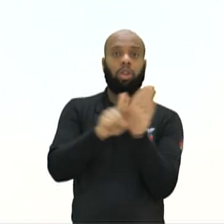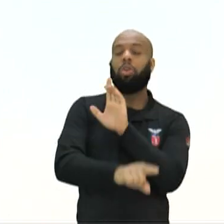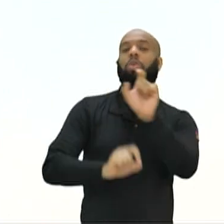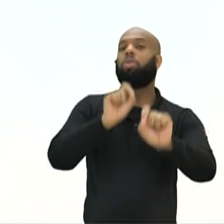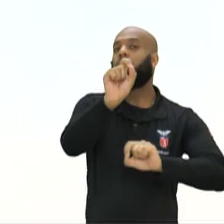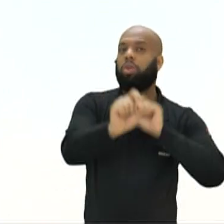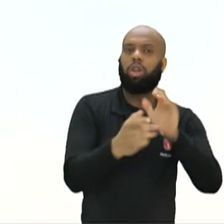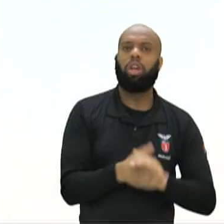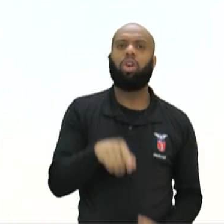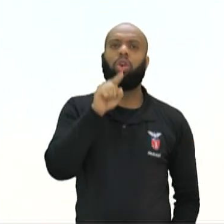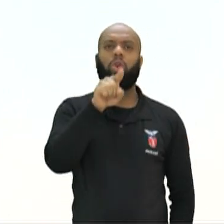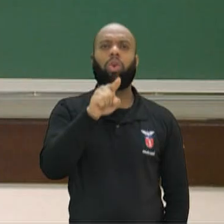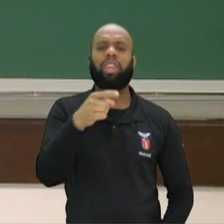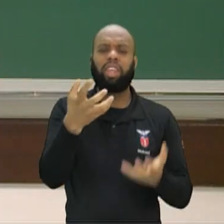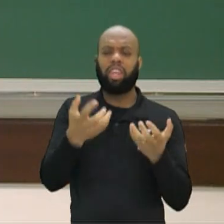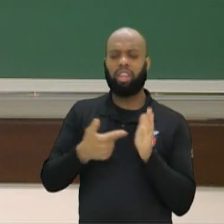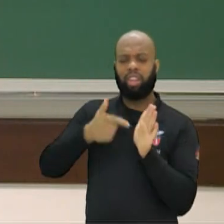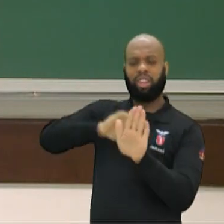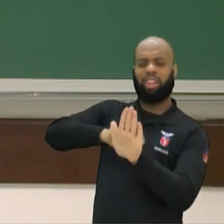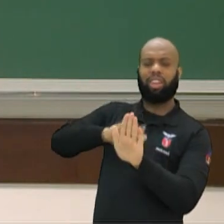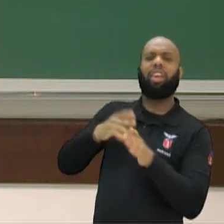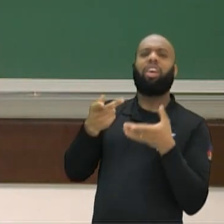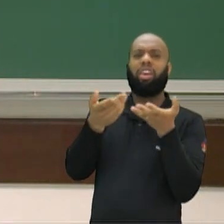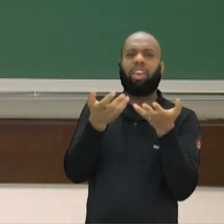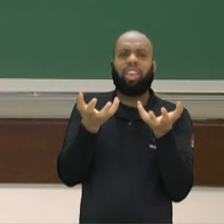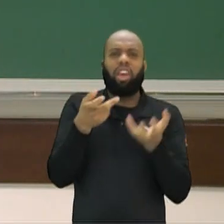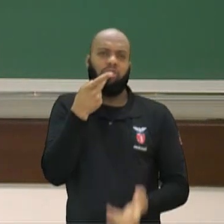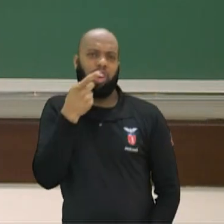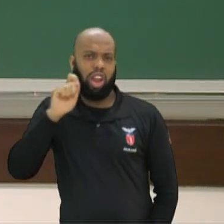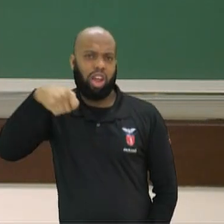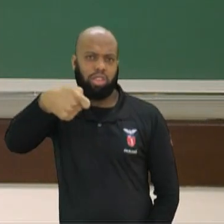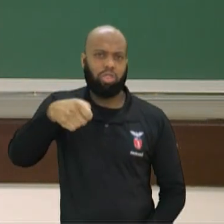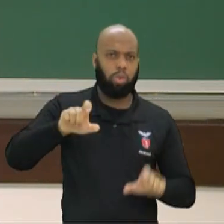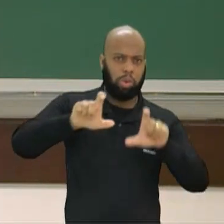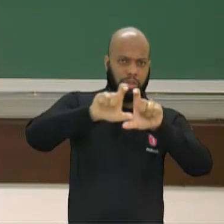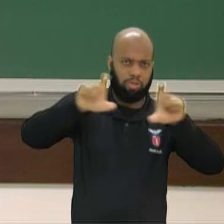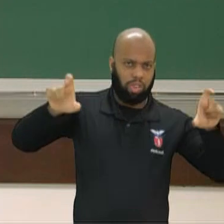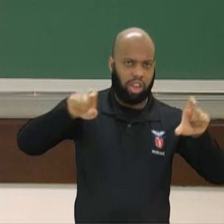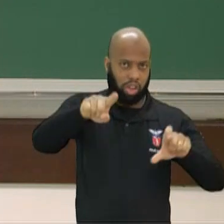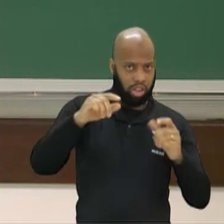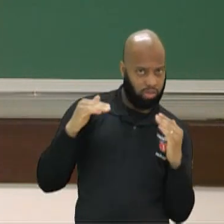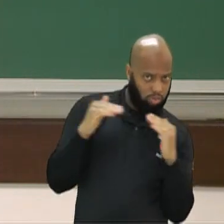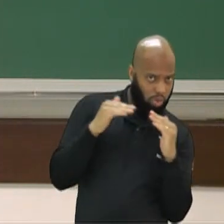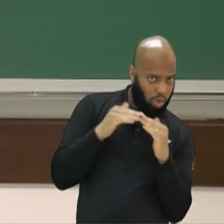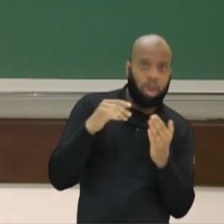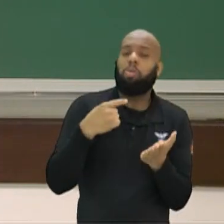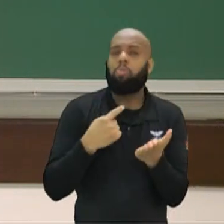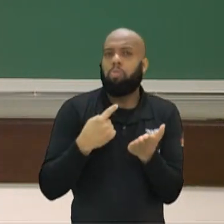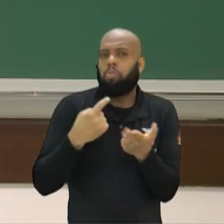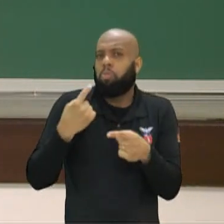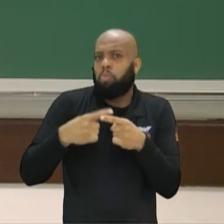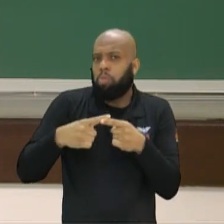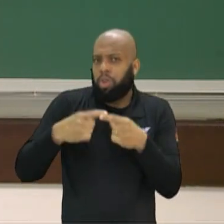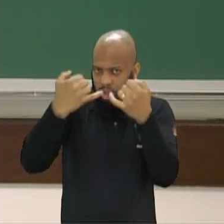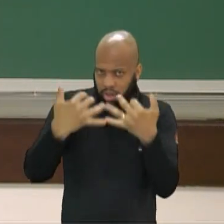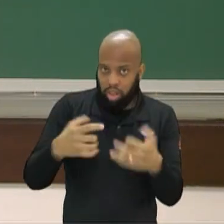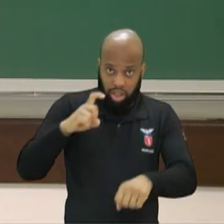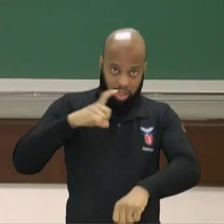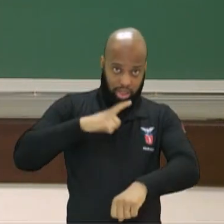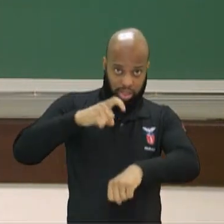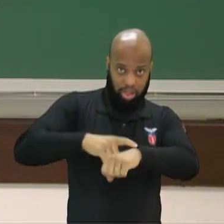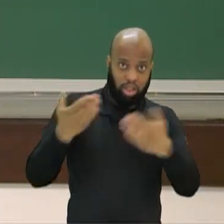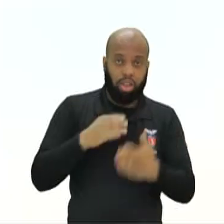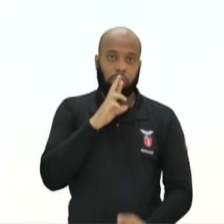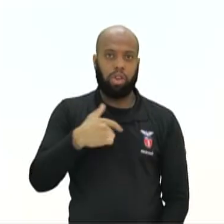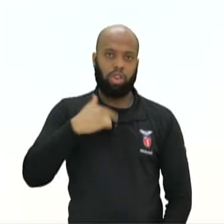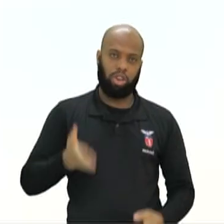é a seguinte. O que ele está querendo dizer com esta citação? Você concorda? Por quê? Eu vou dar um tempinho para vocês poderem